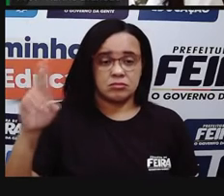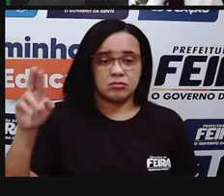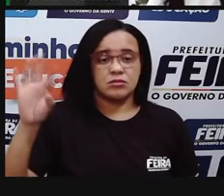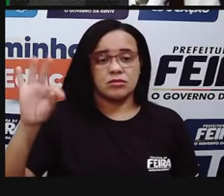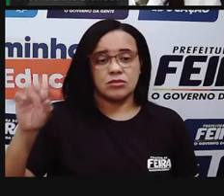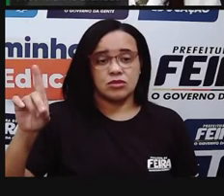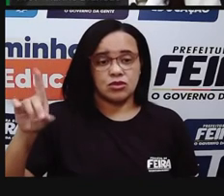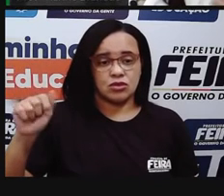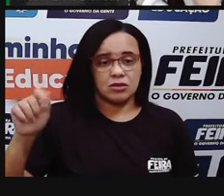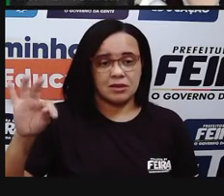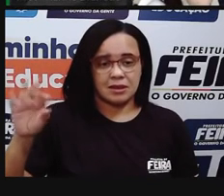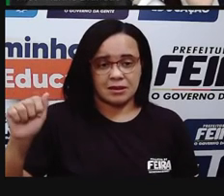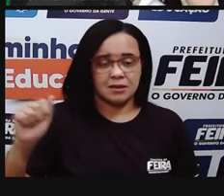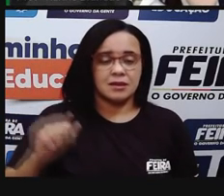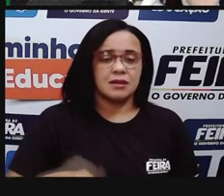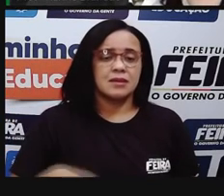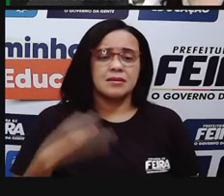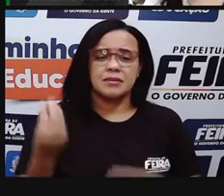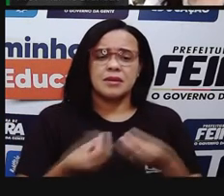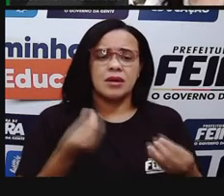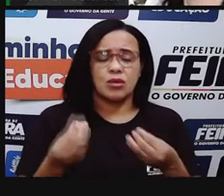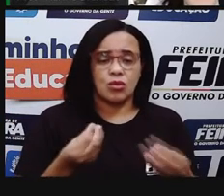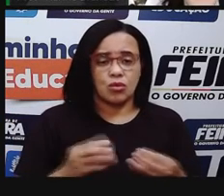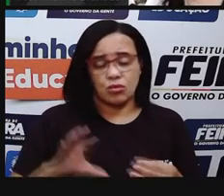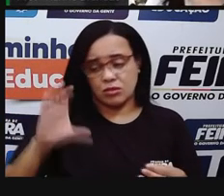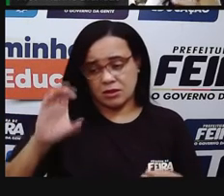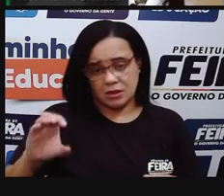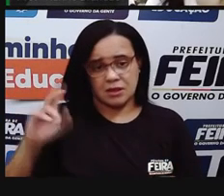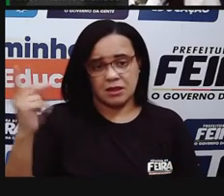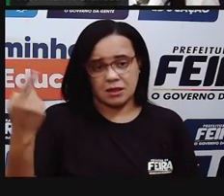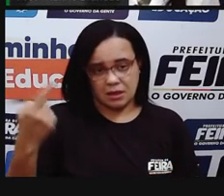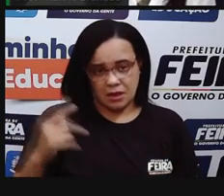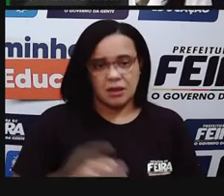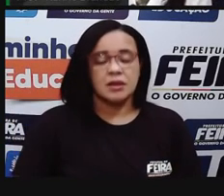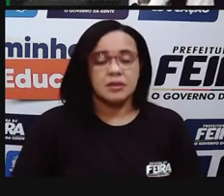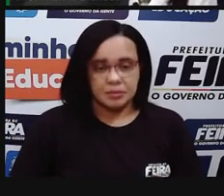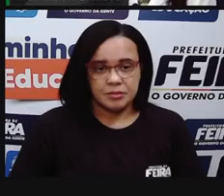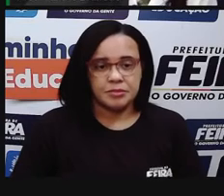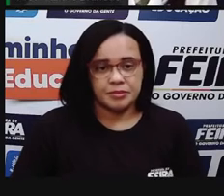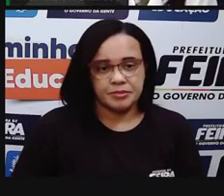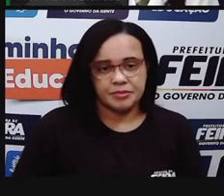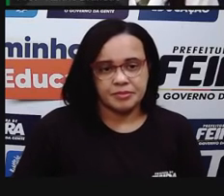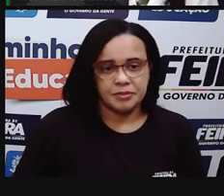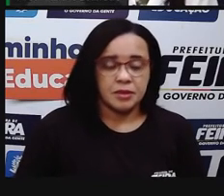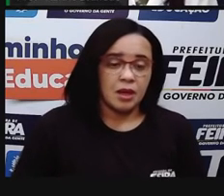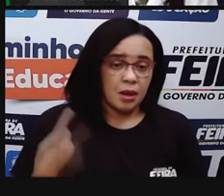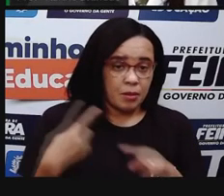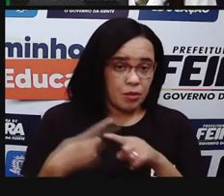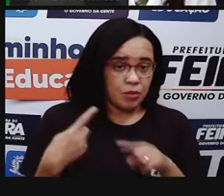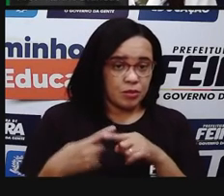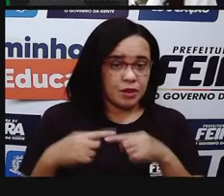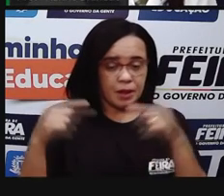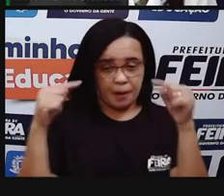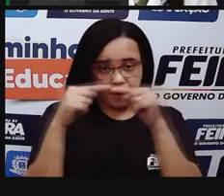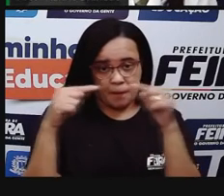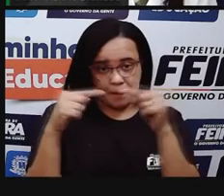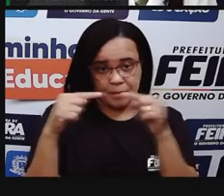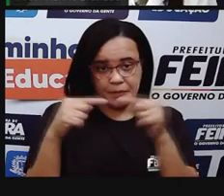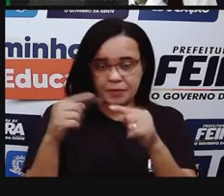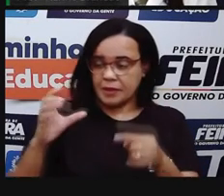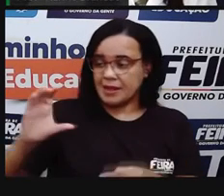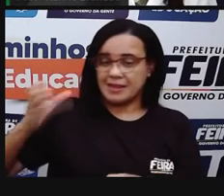falando chordata? Pensa esse CH, tá? Na nomenclatura científica, pensa esse CH como um